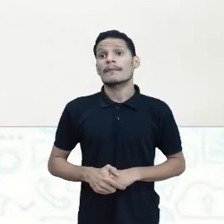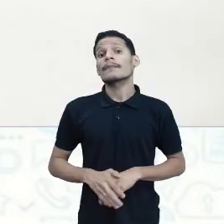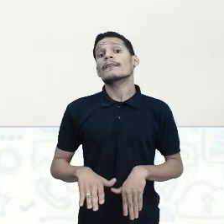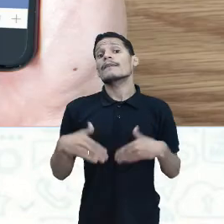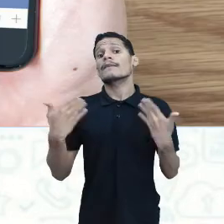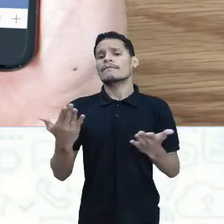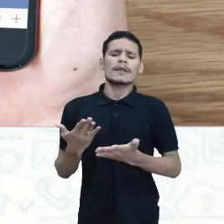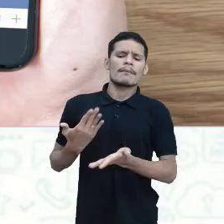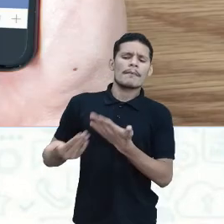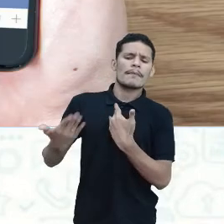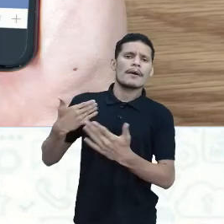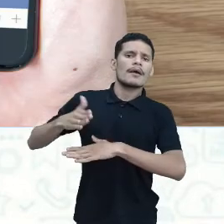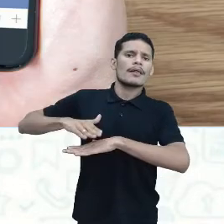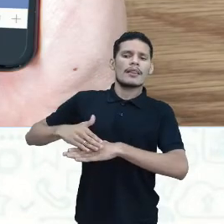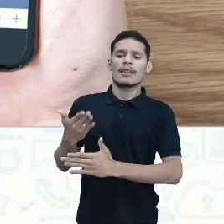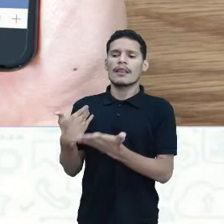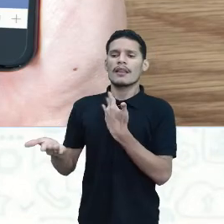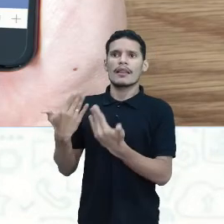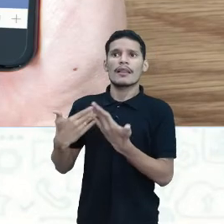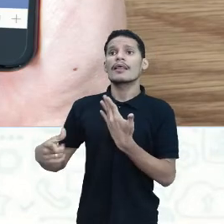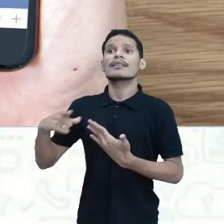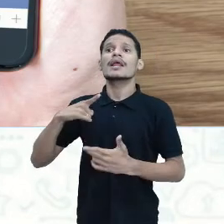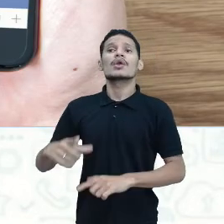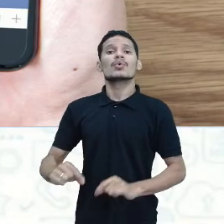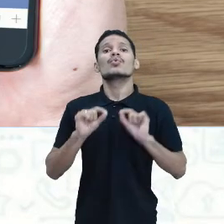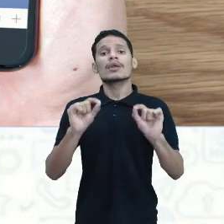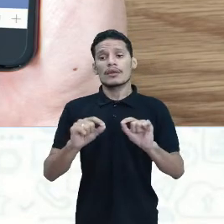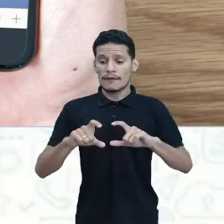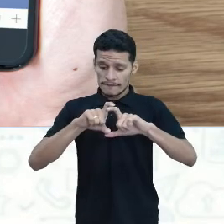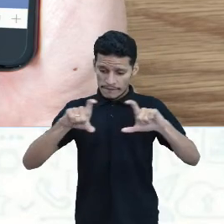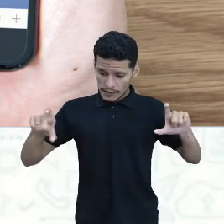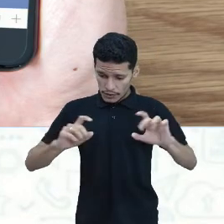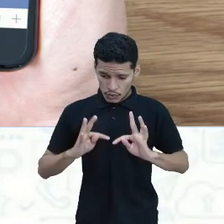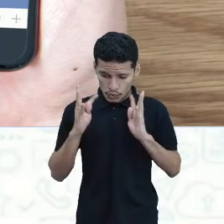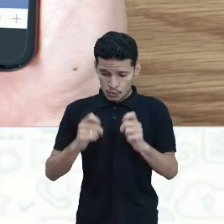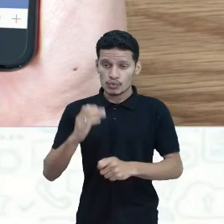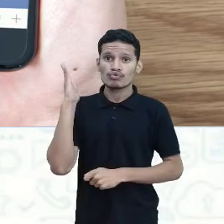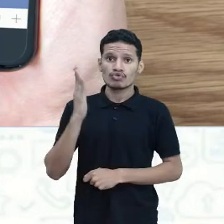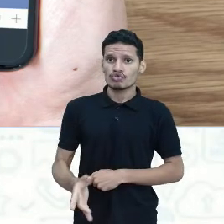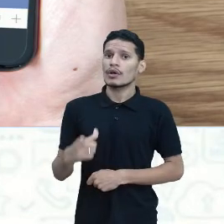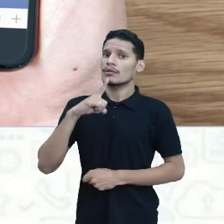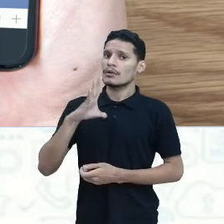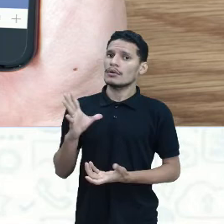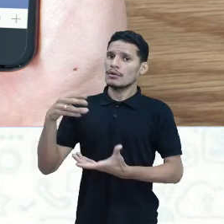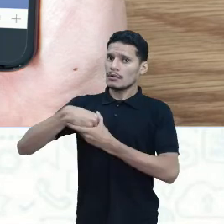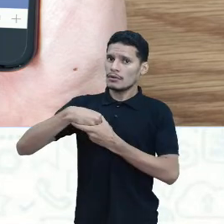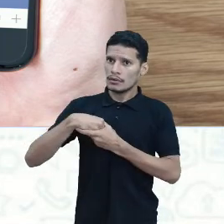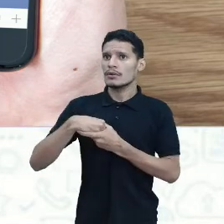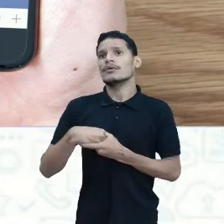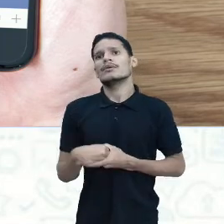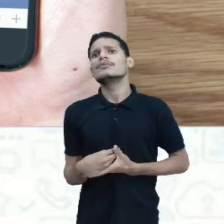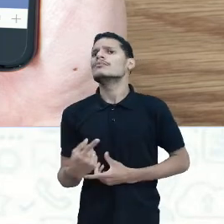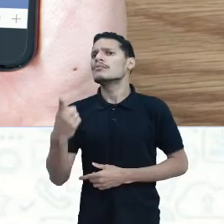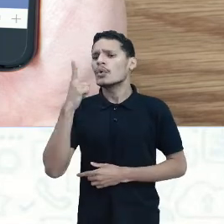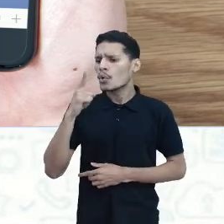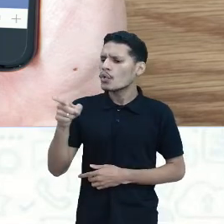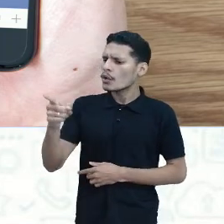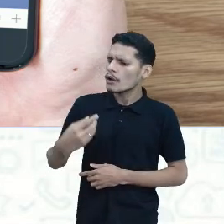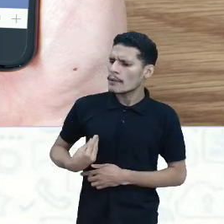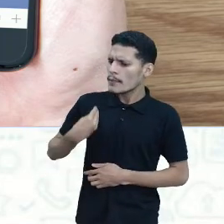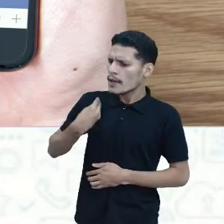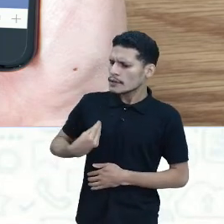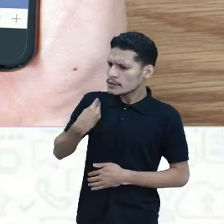numa conversa, temos o quê? Temos uma frase com tudo, ó. We need to be present, the